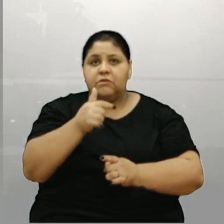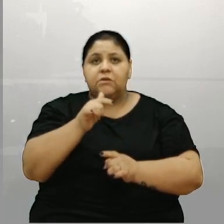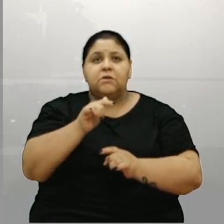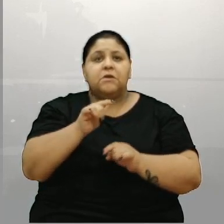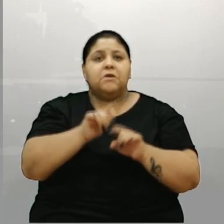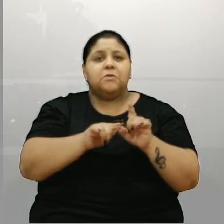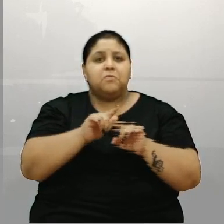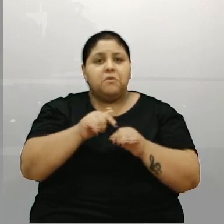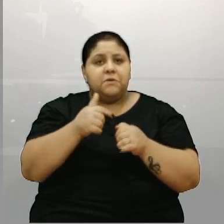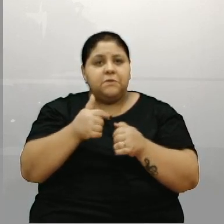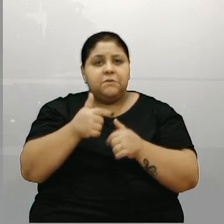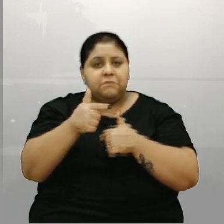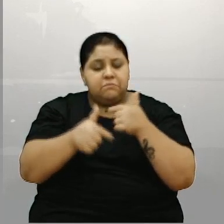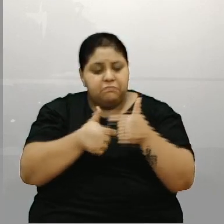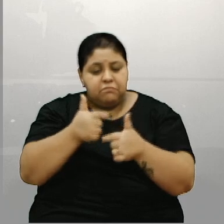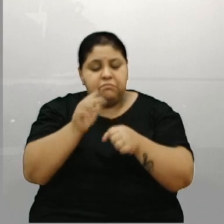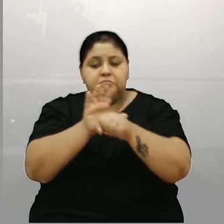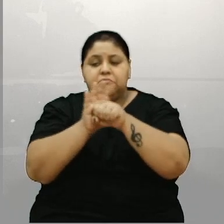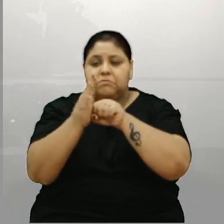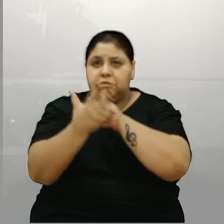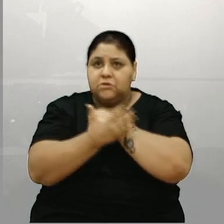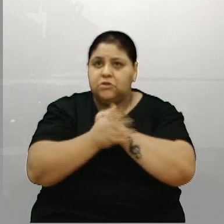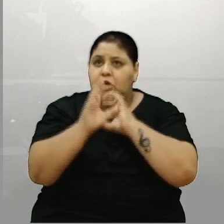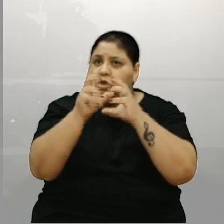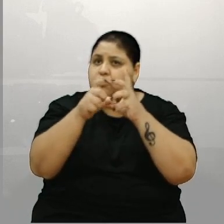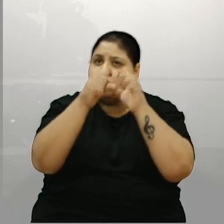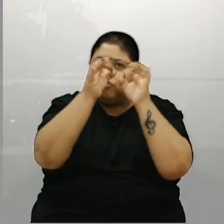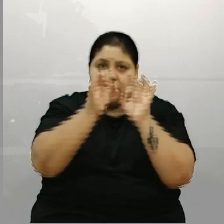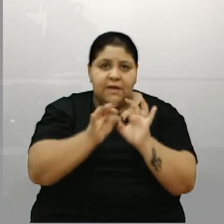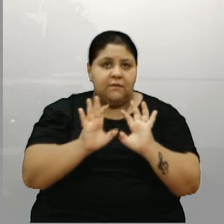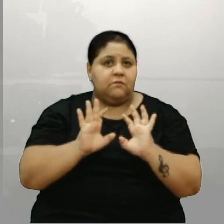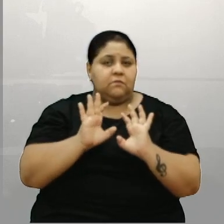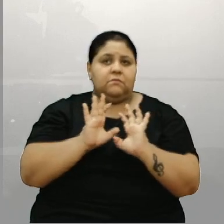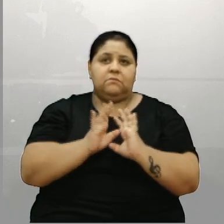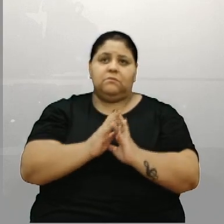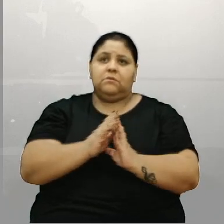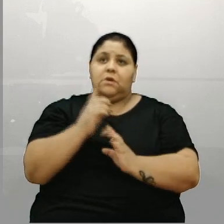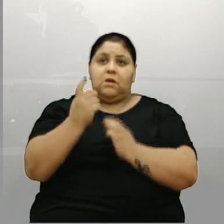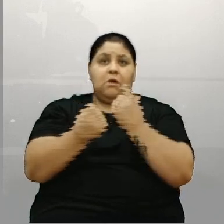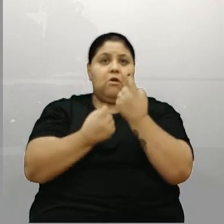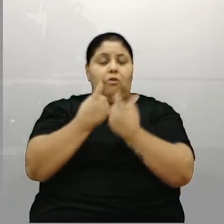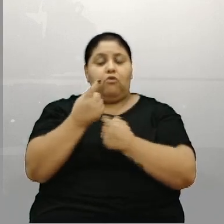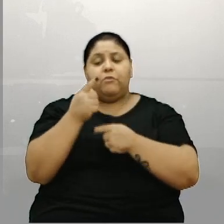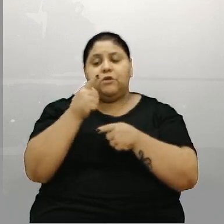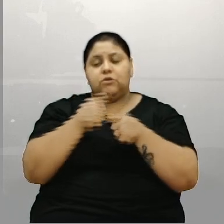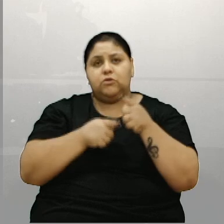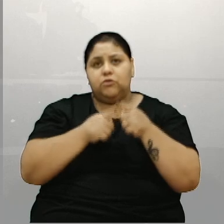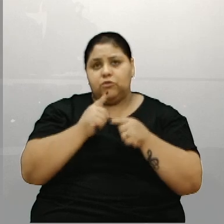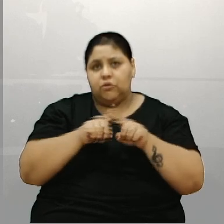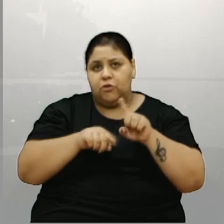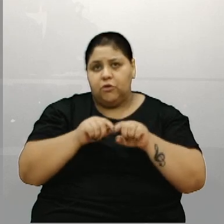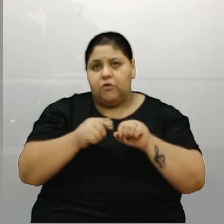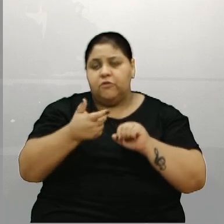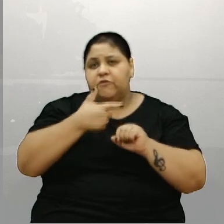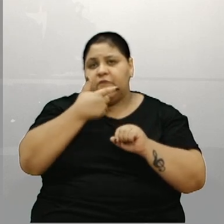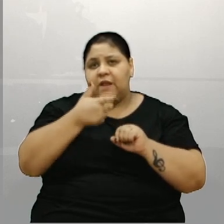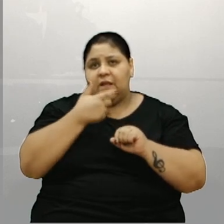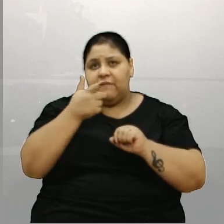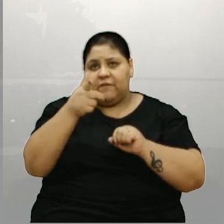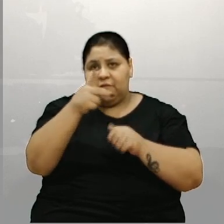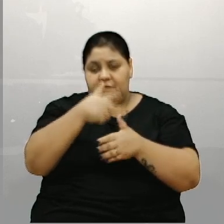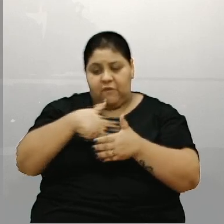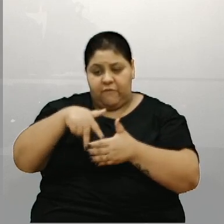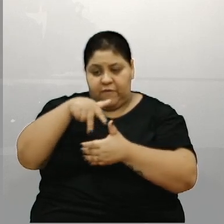papel, tinha pandemia, tinha tudo, e as coisas saíam do papel. Então, algumas coisinhas que eu estou trazendo aqui na tribuna, vocês sabem que eu não